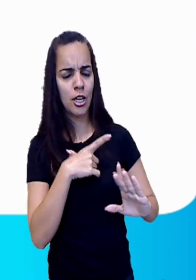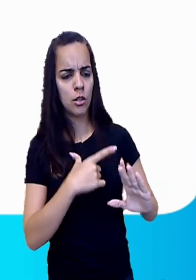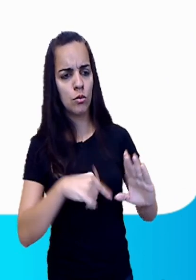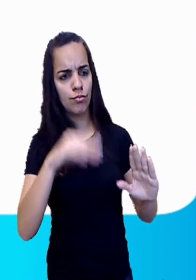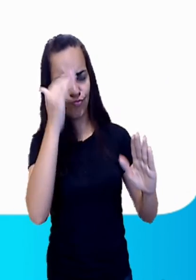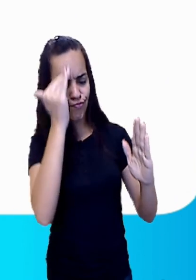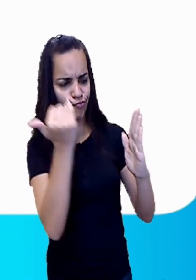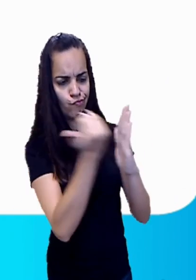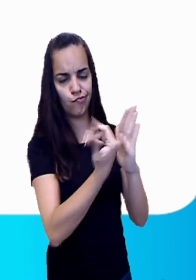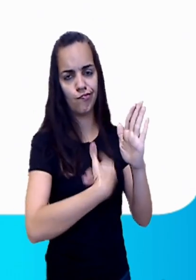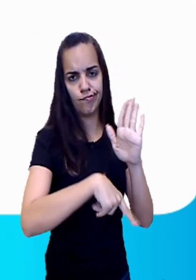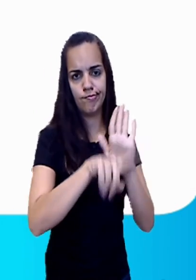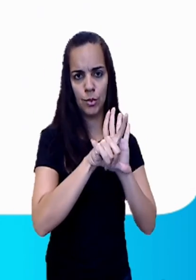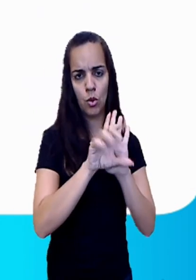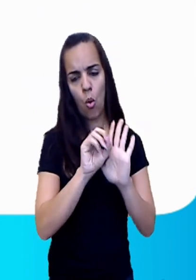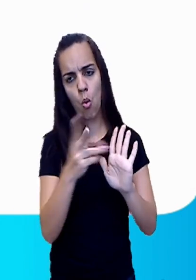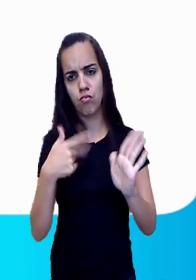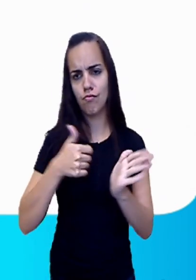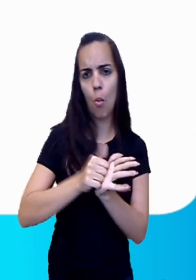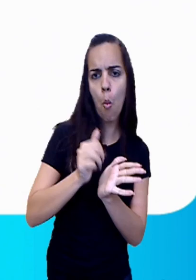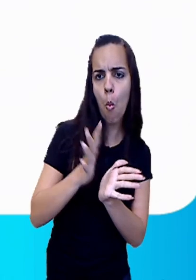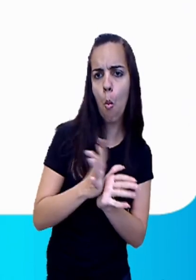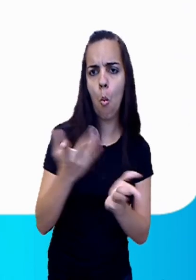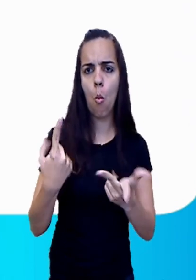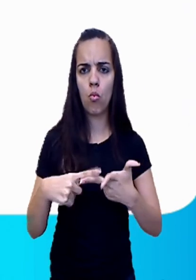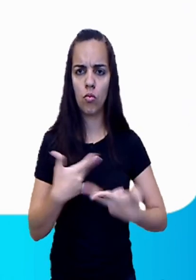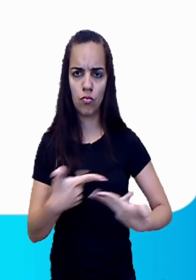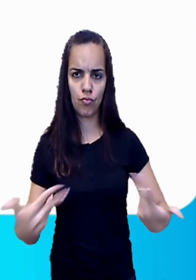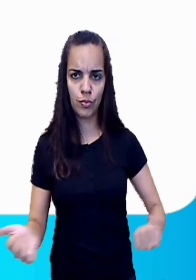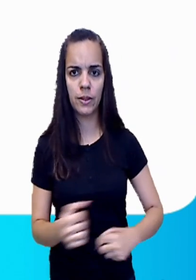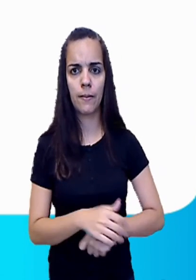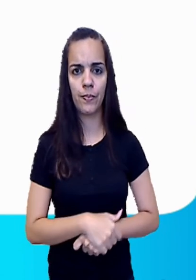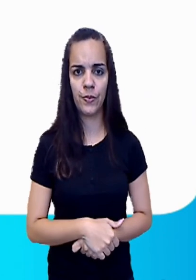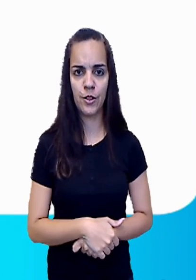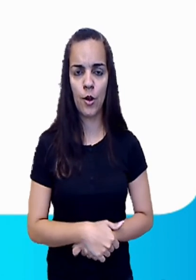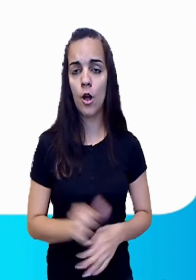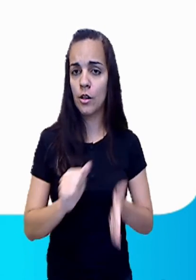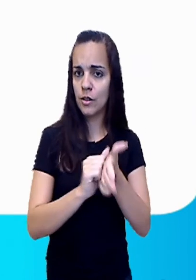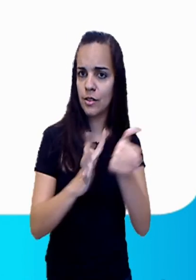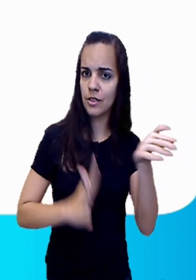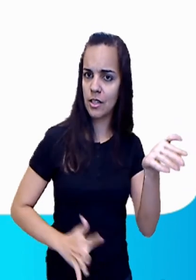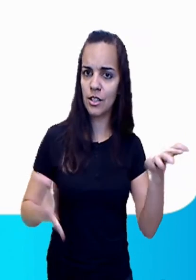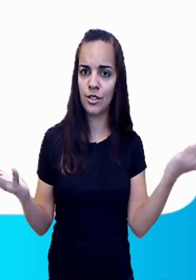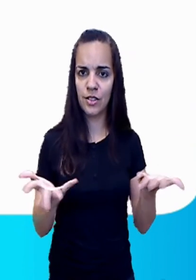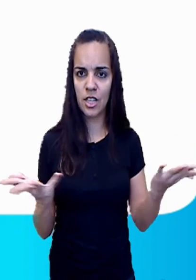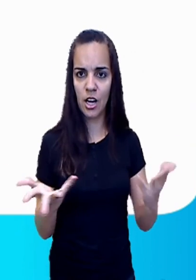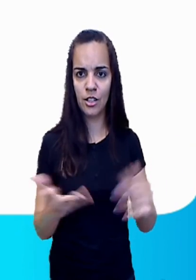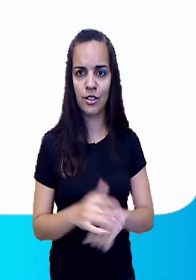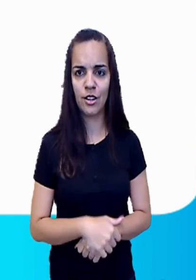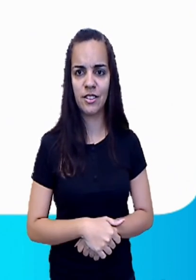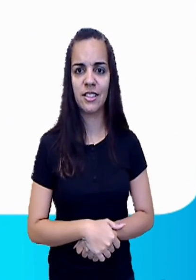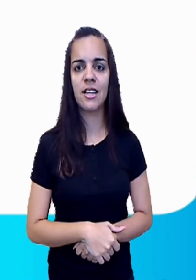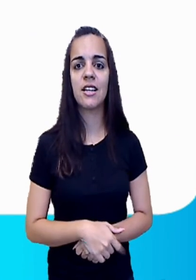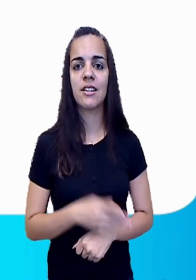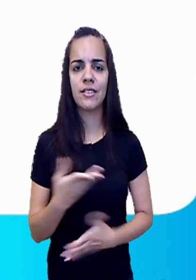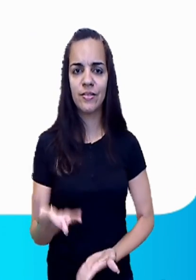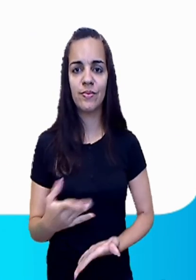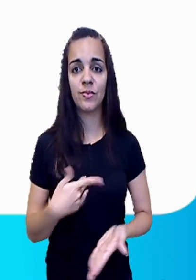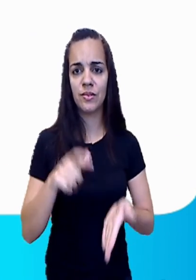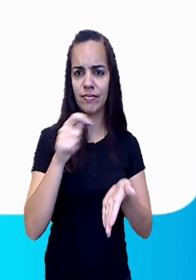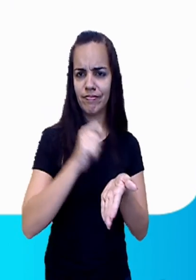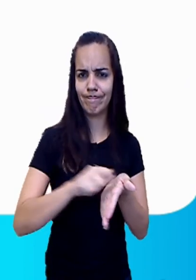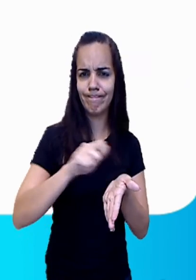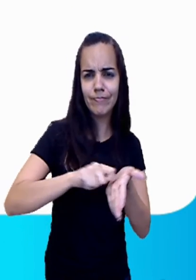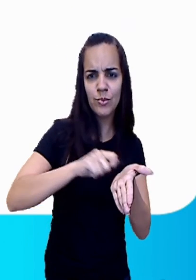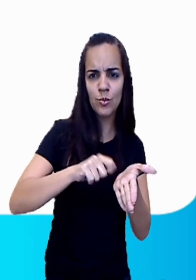tanto social quanto ambiental. E para a atividade de hoje, eu vou deixar para vocês, em seu caderno,